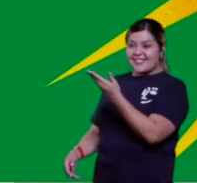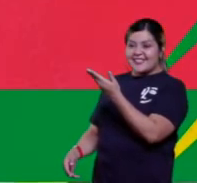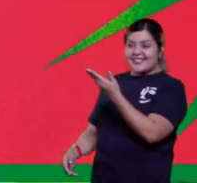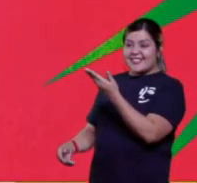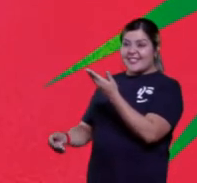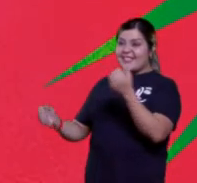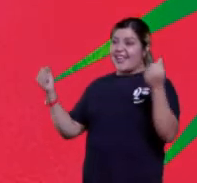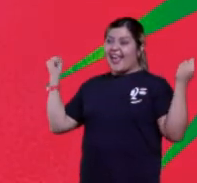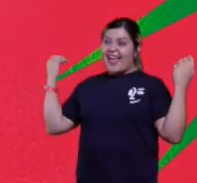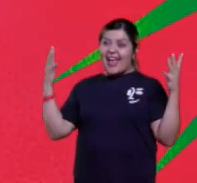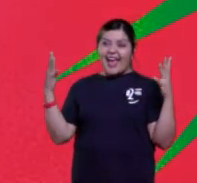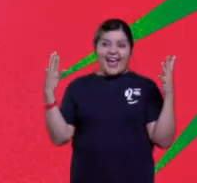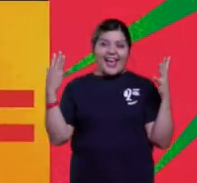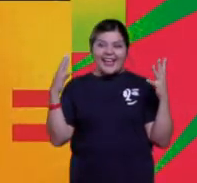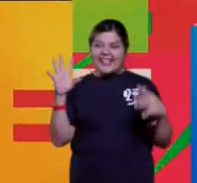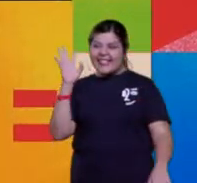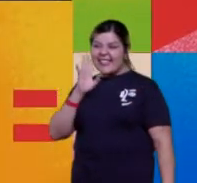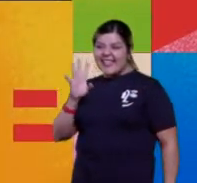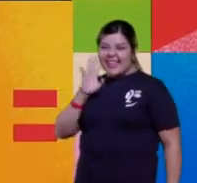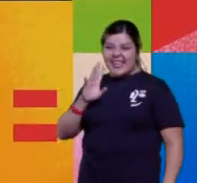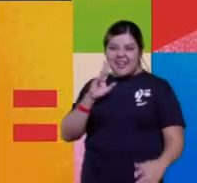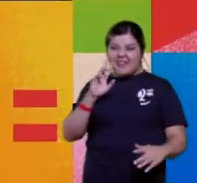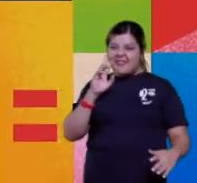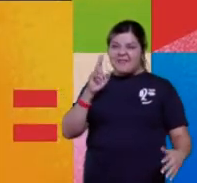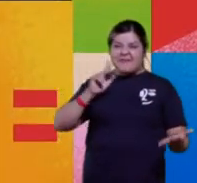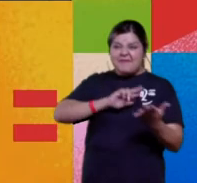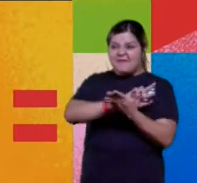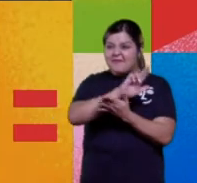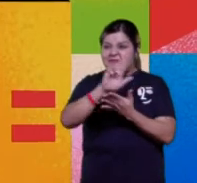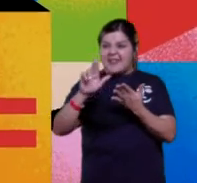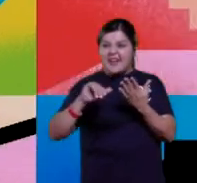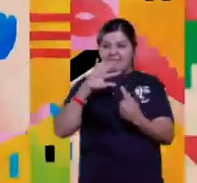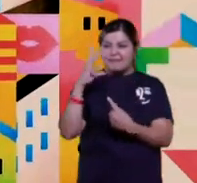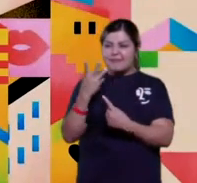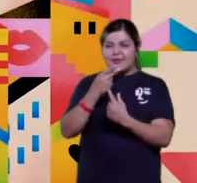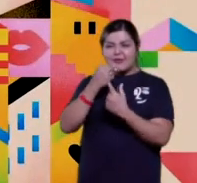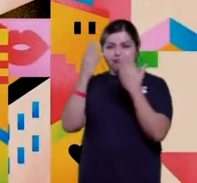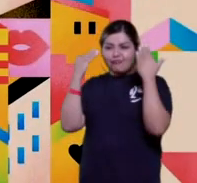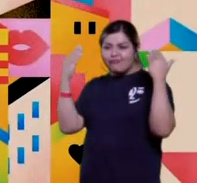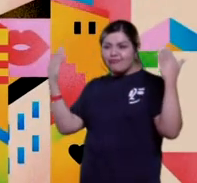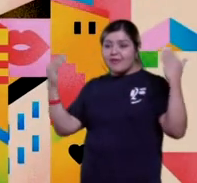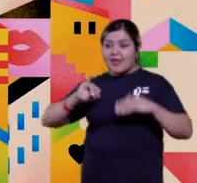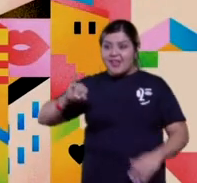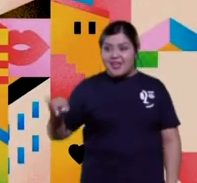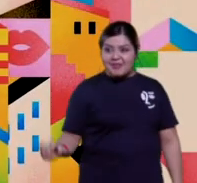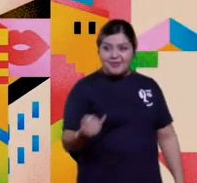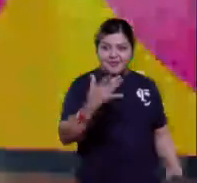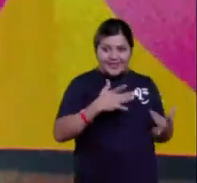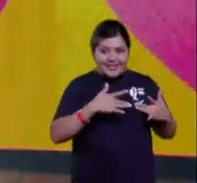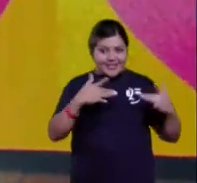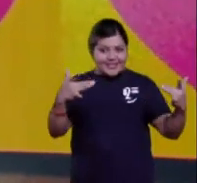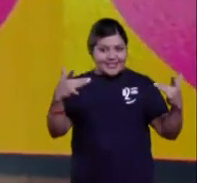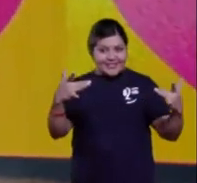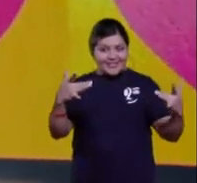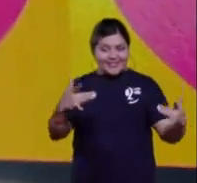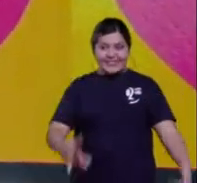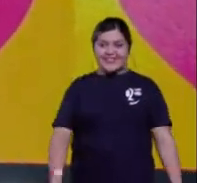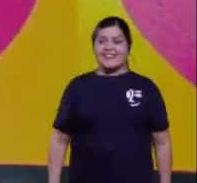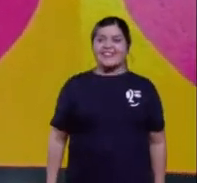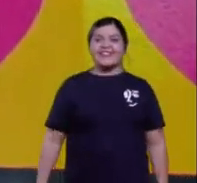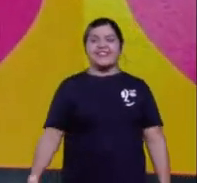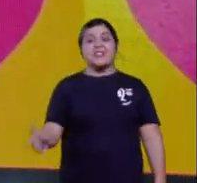Marçal, Benegão e muito mais. Sentiu o peso? Aproveite o show e doe. Hélio,